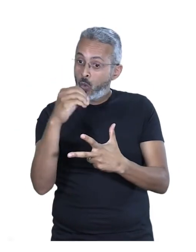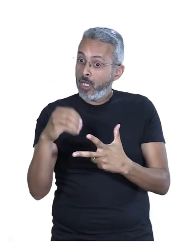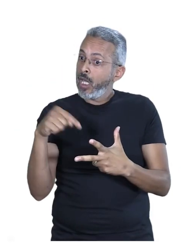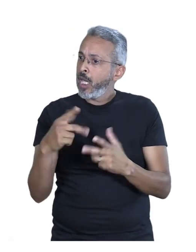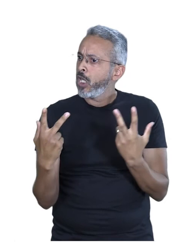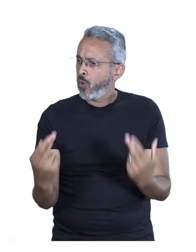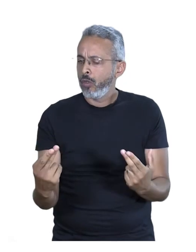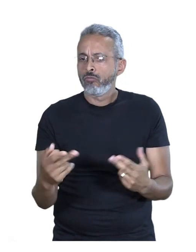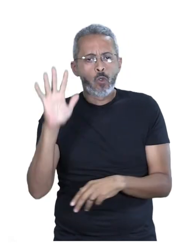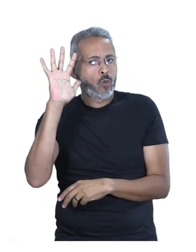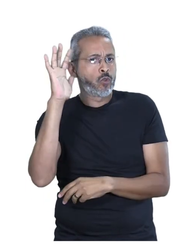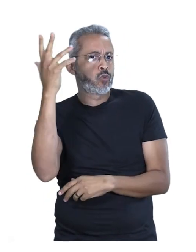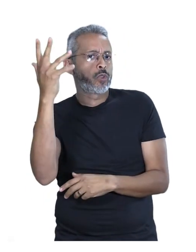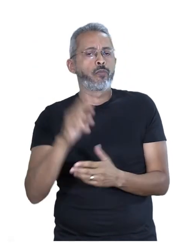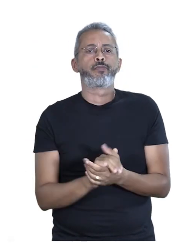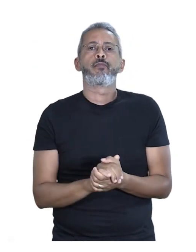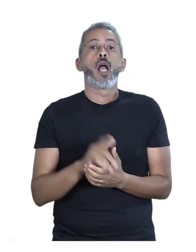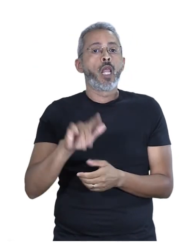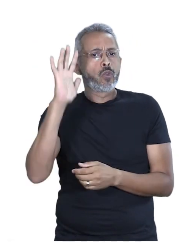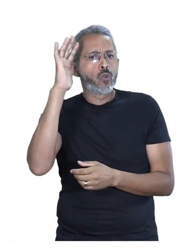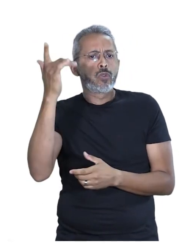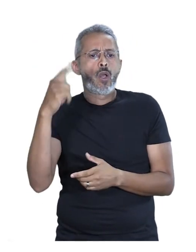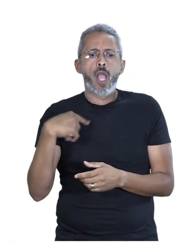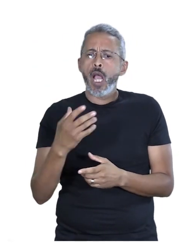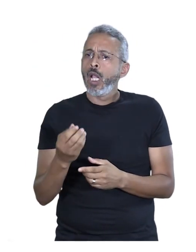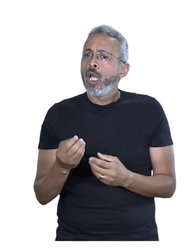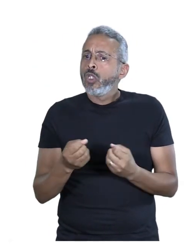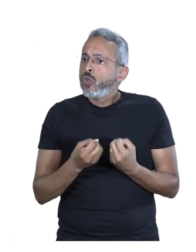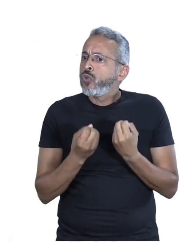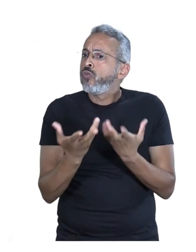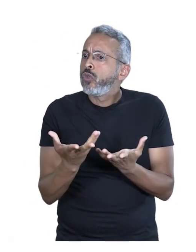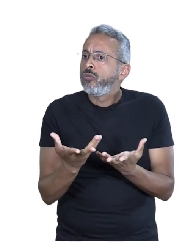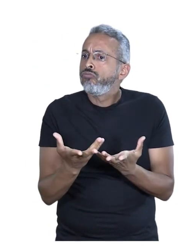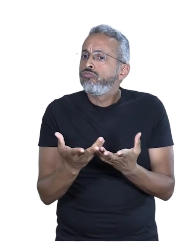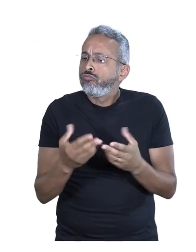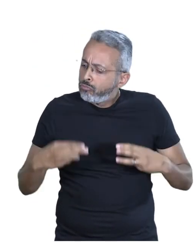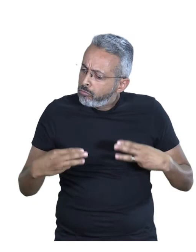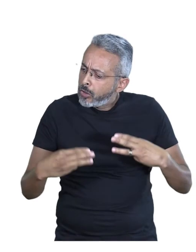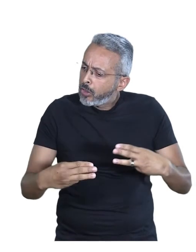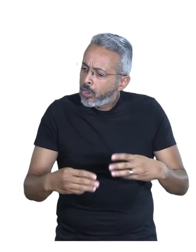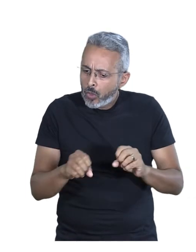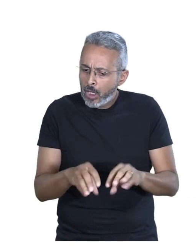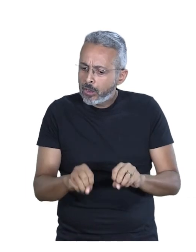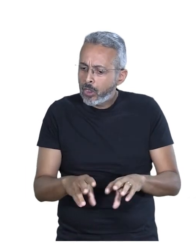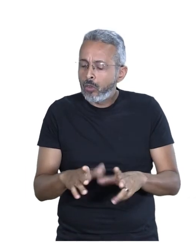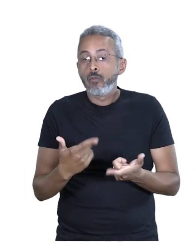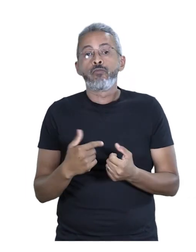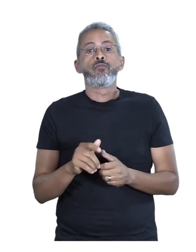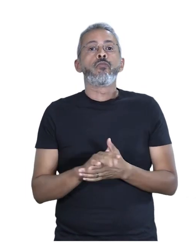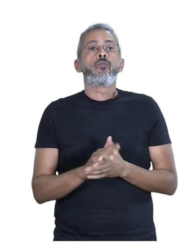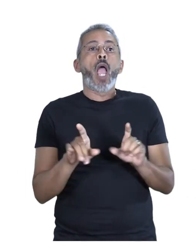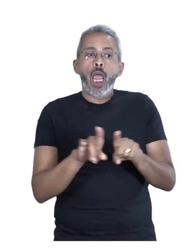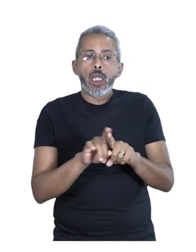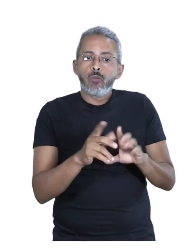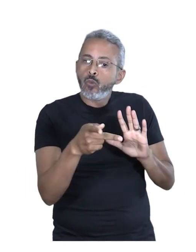Enem, uma solução. Na solução, ela expõe o Ministério da Educação como agente, o projeto a ser desenvolvido